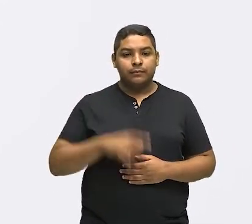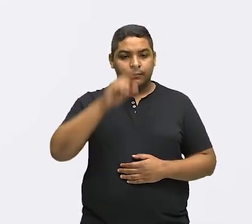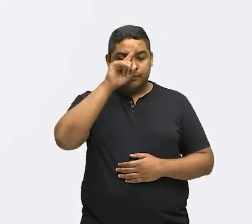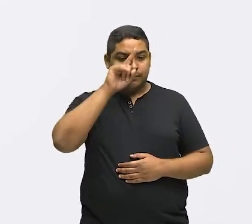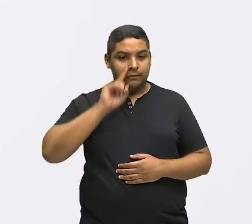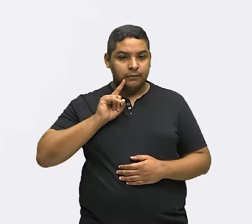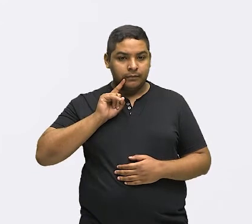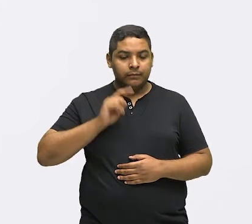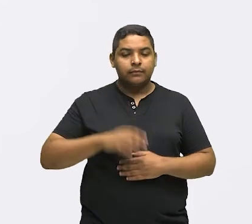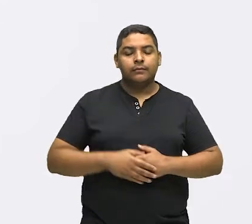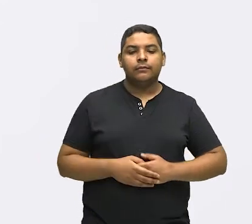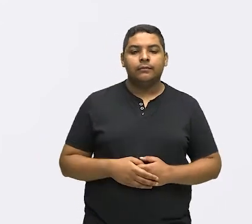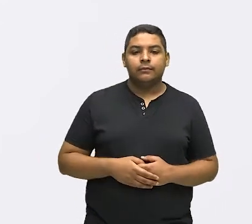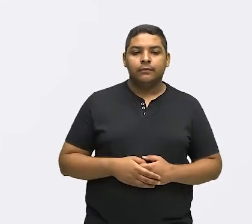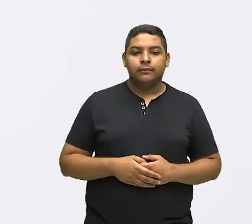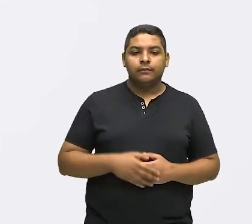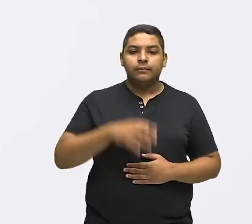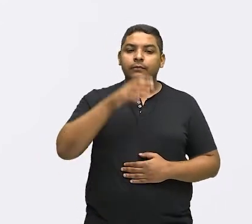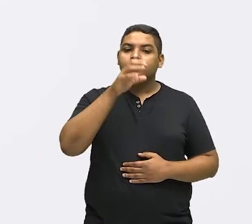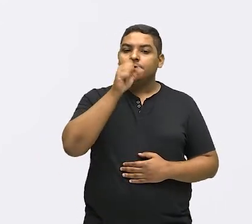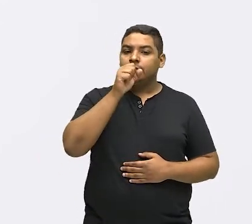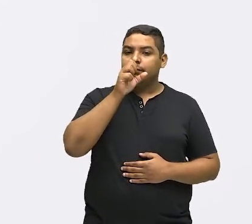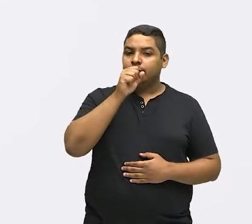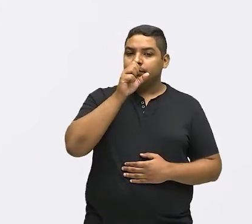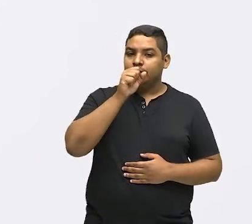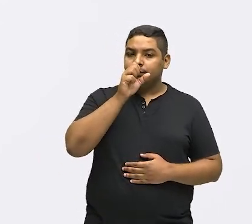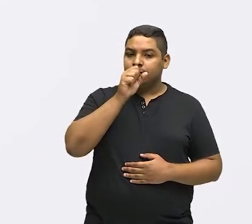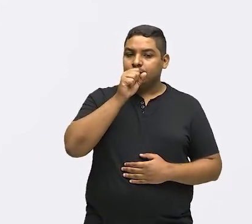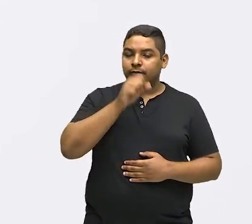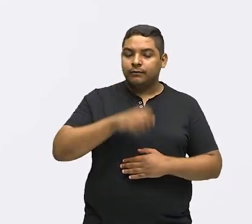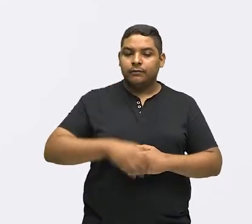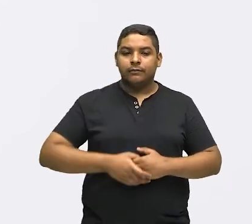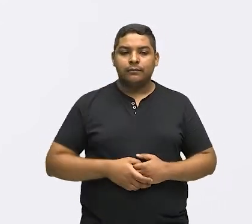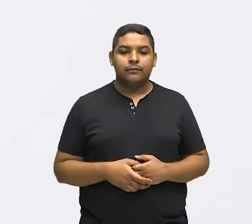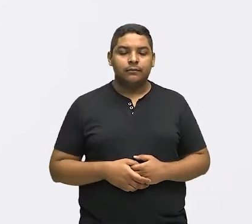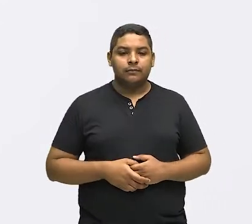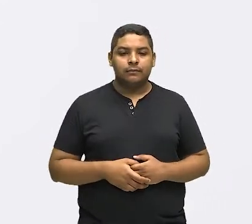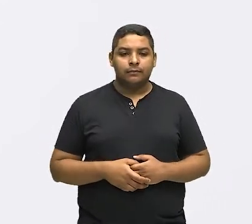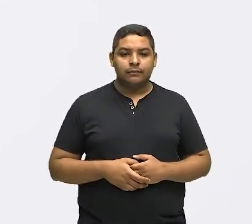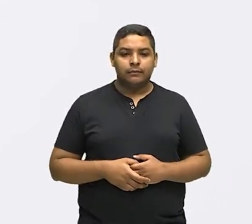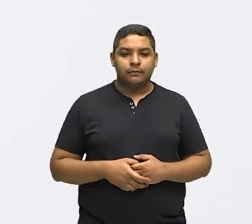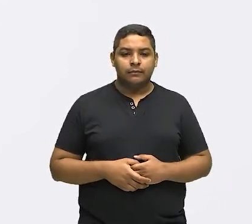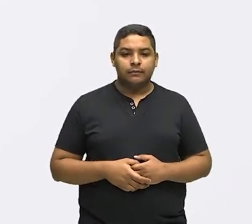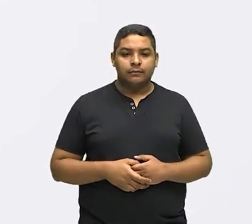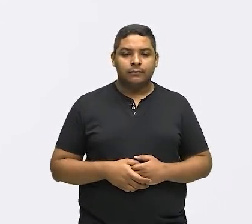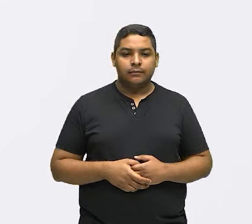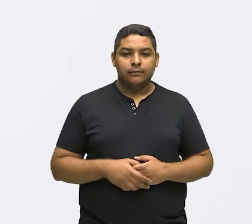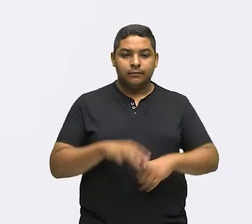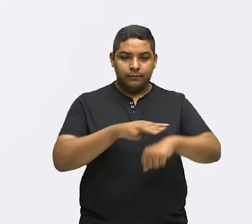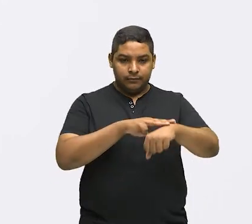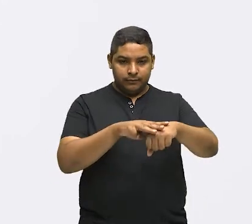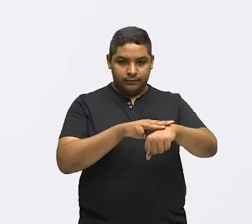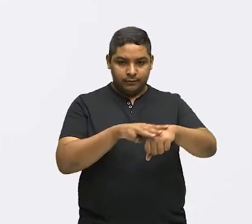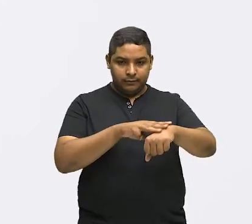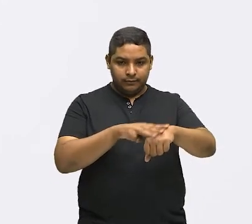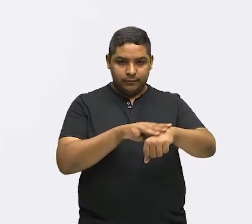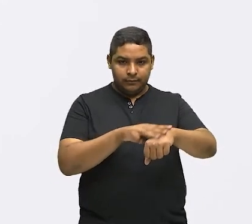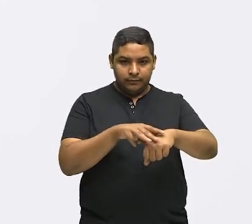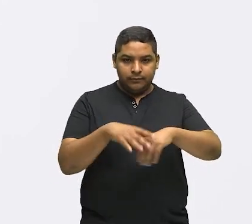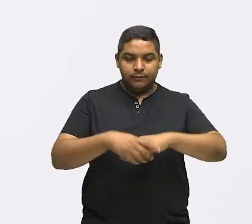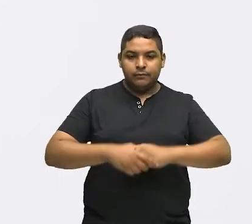amarelo, orange, orange, que é o laranja, brown, brown, marrom,